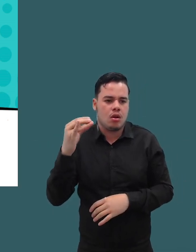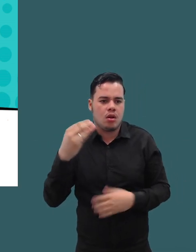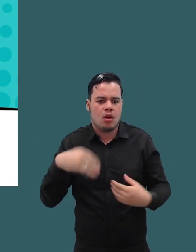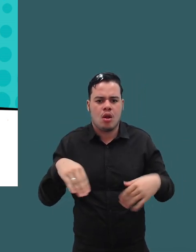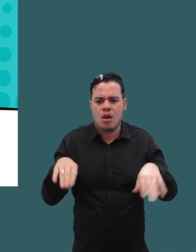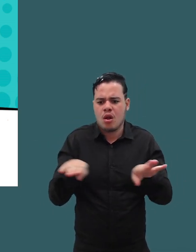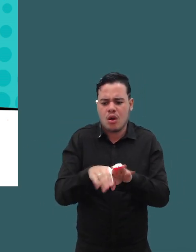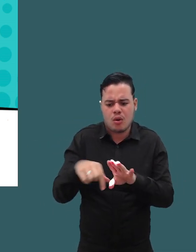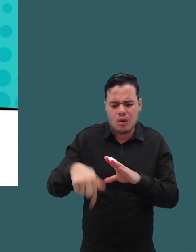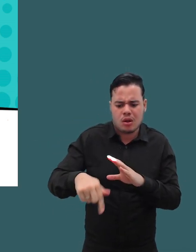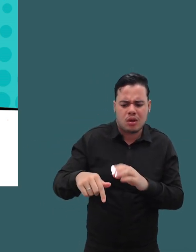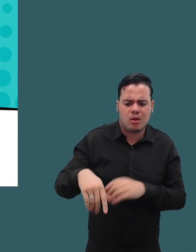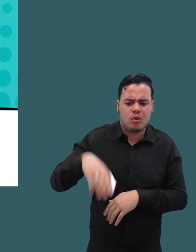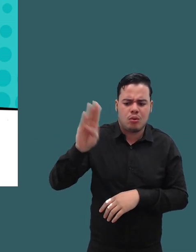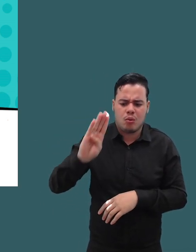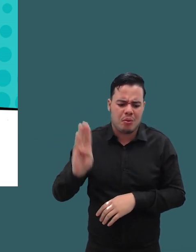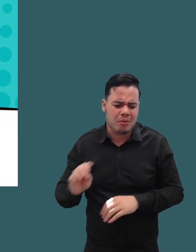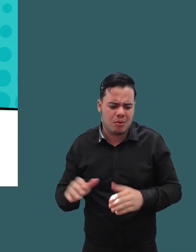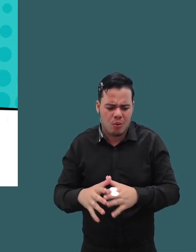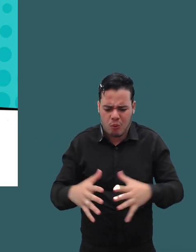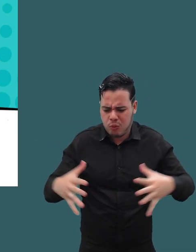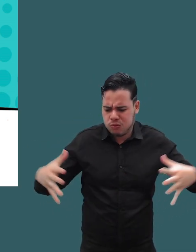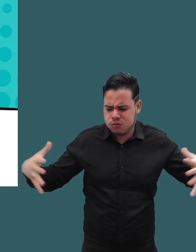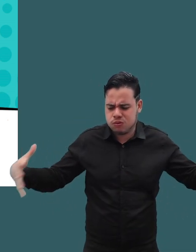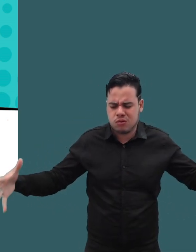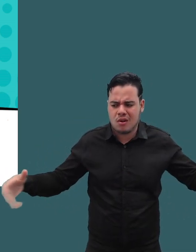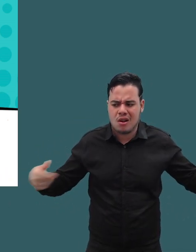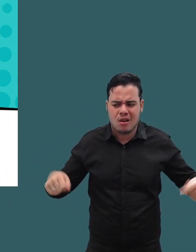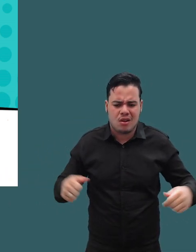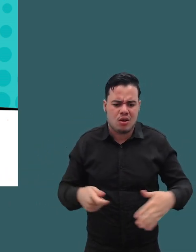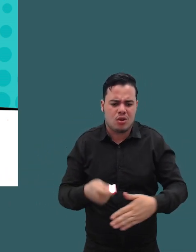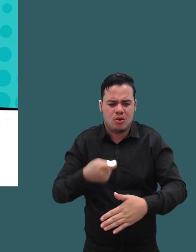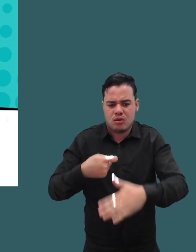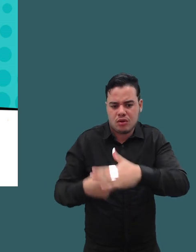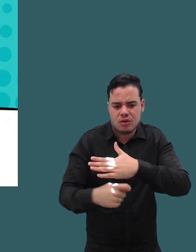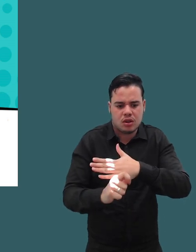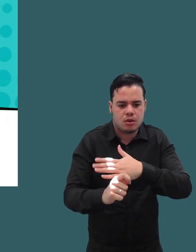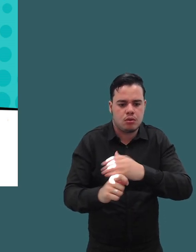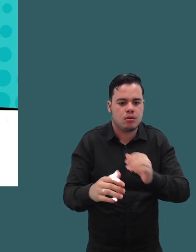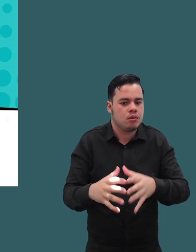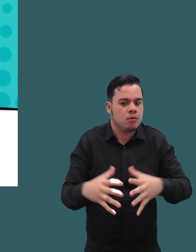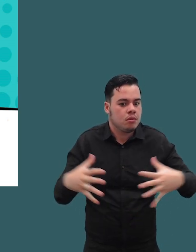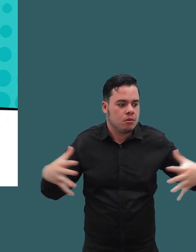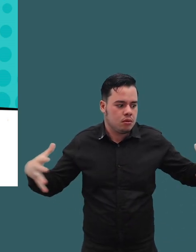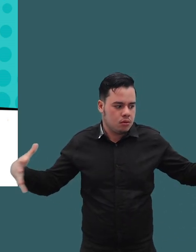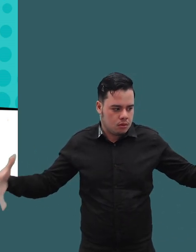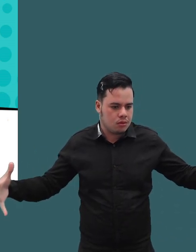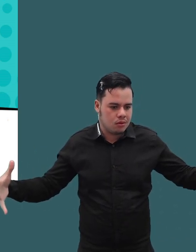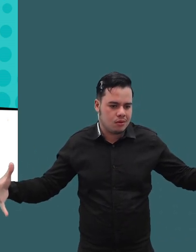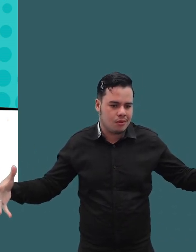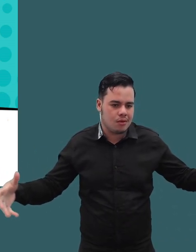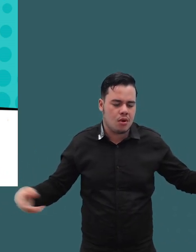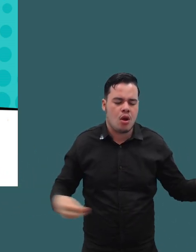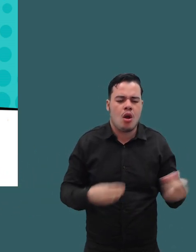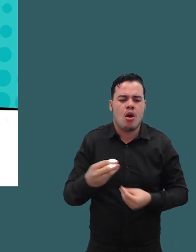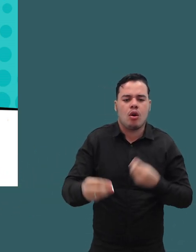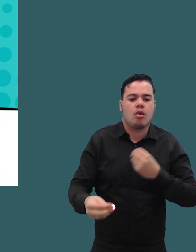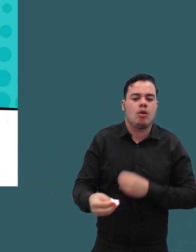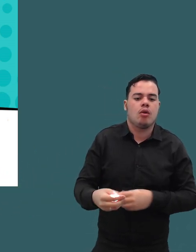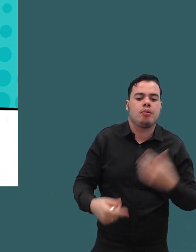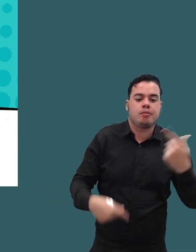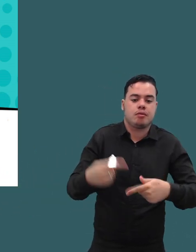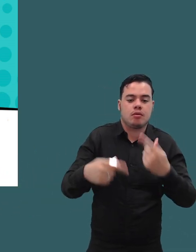tamanho do Brasil, é necessário um investimento robusto, consistente, como uma política de Estado